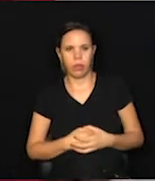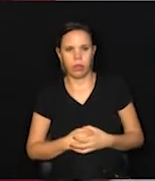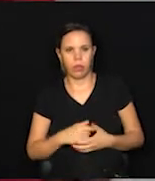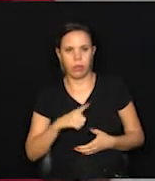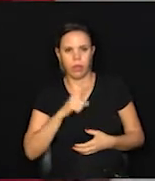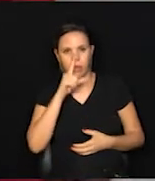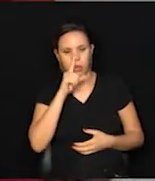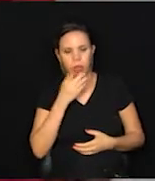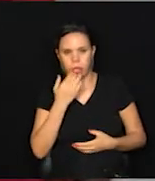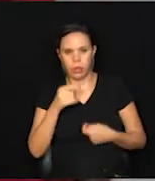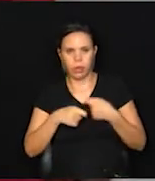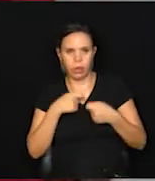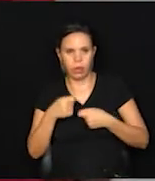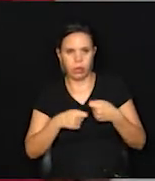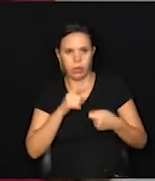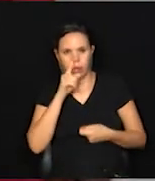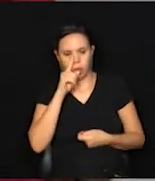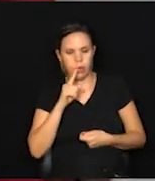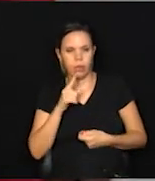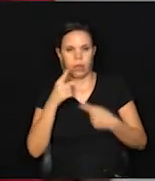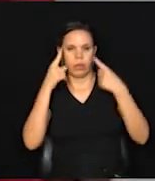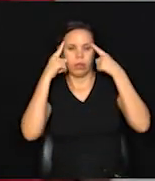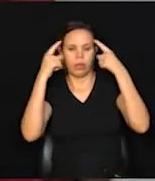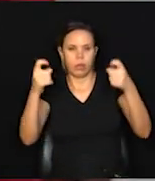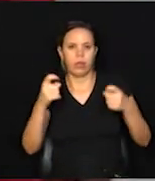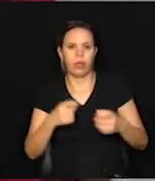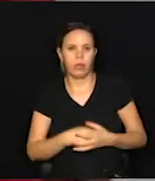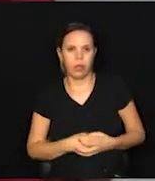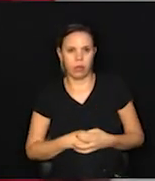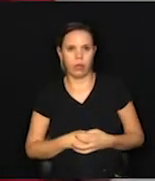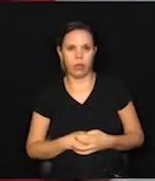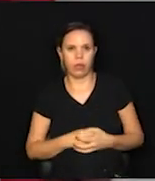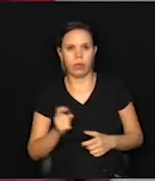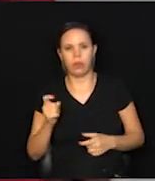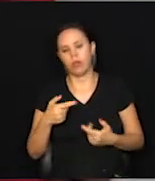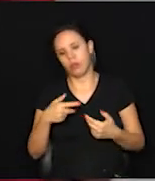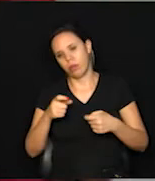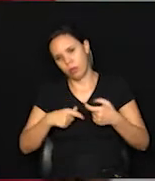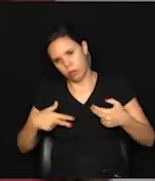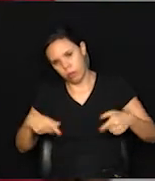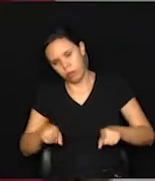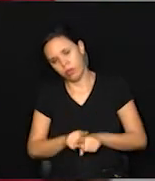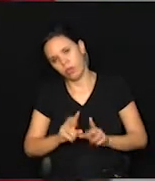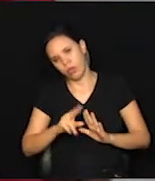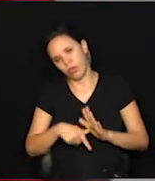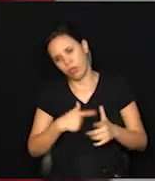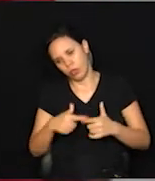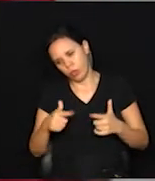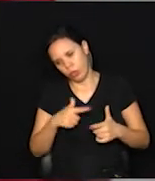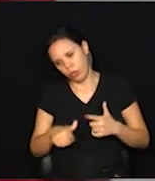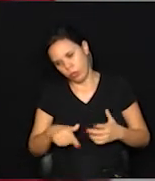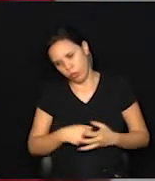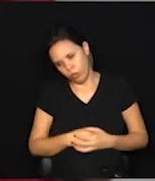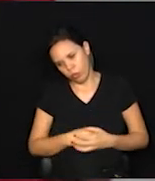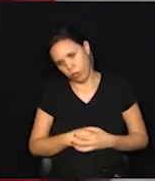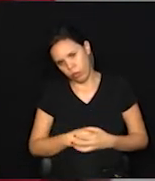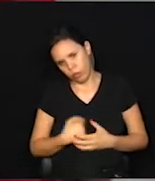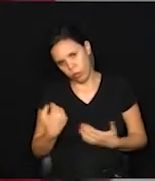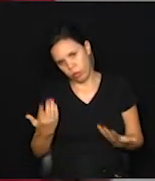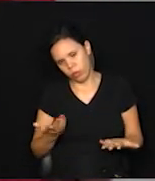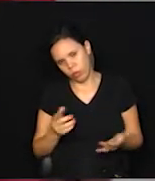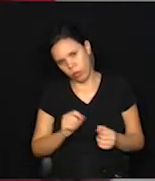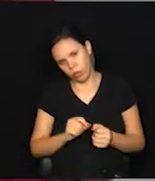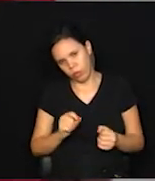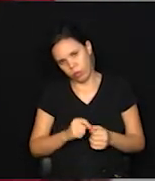risco alimentar, o risco de violência doméstica e sexual, existem vários outros problemas quando a gente faz